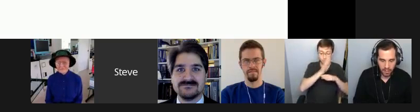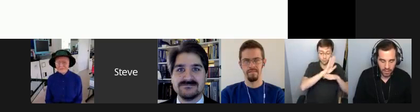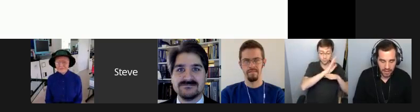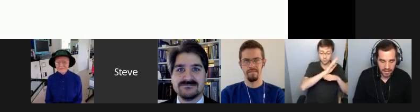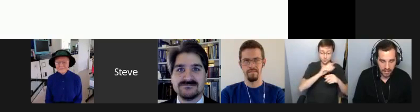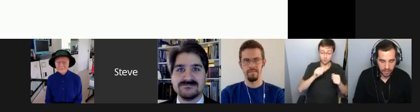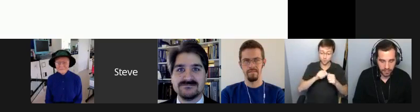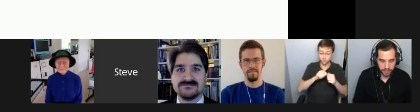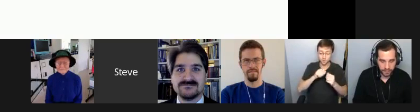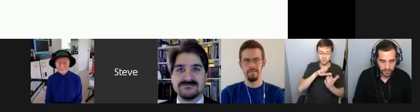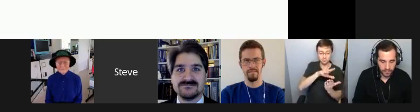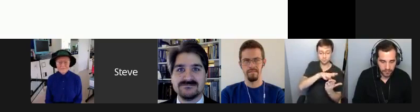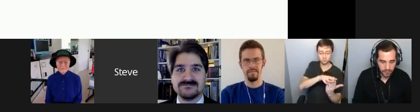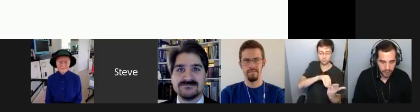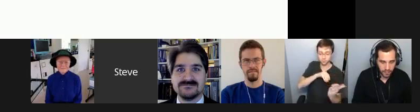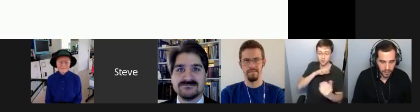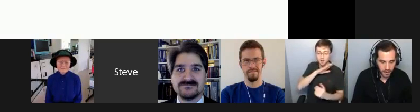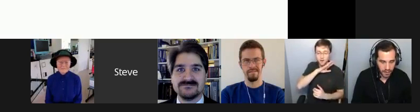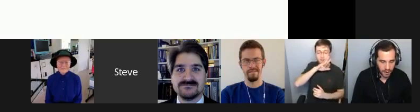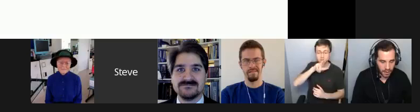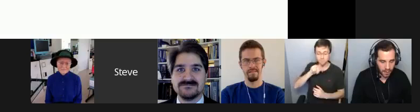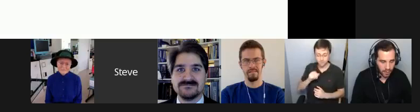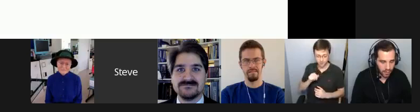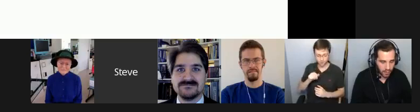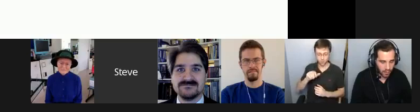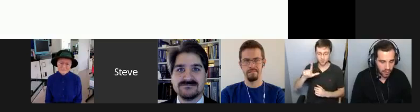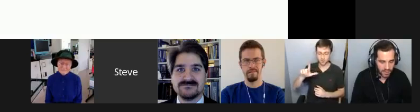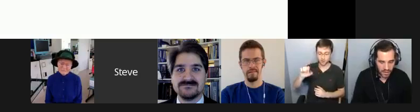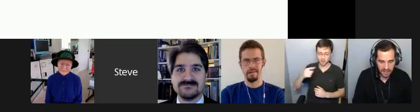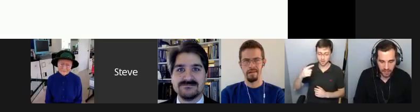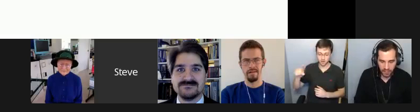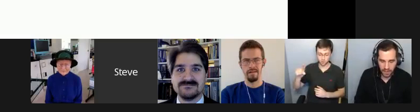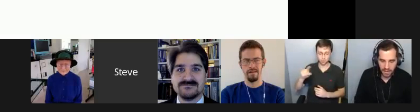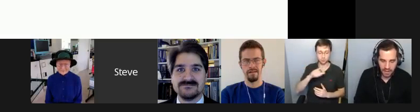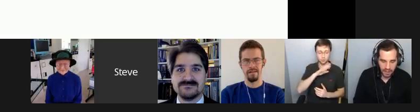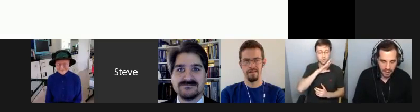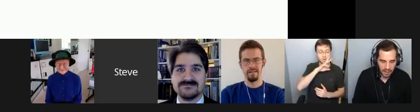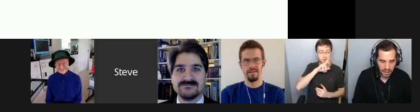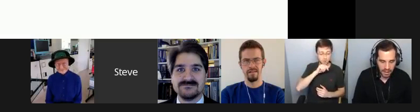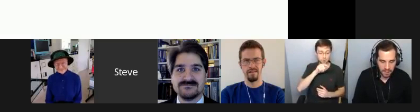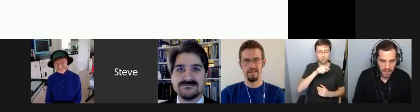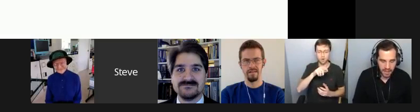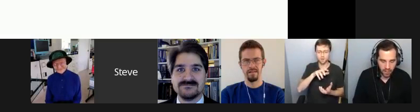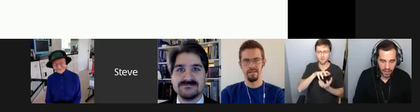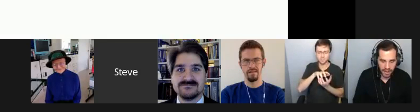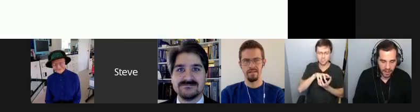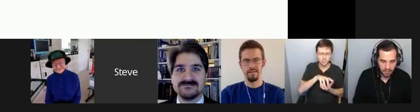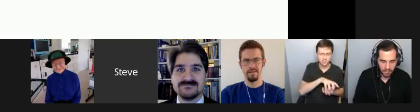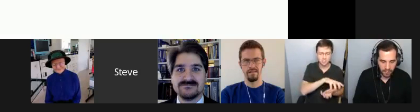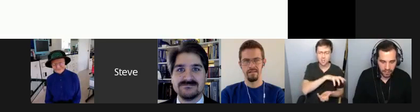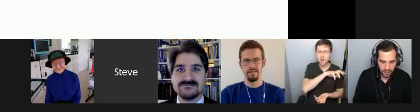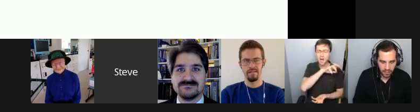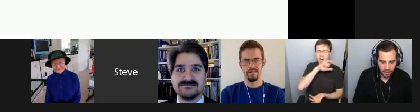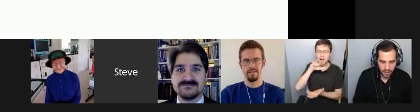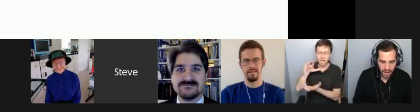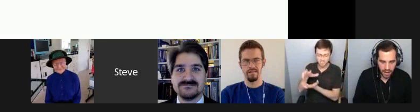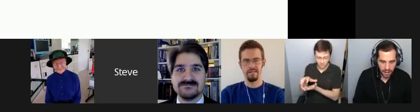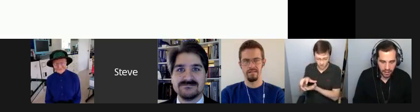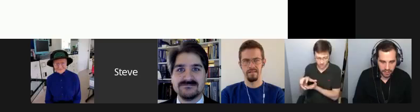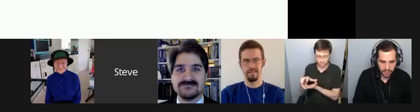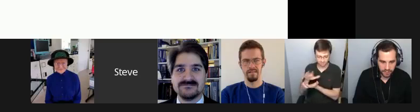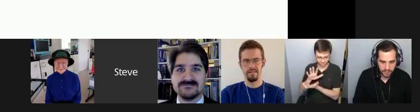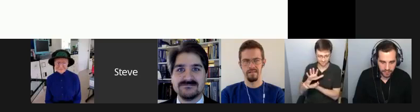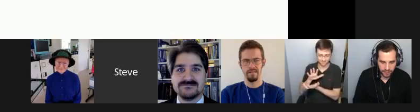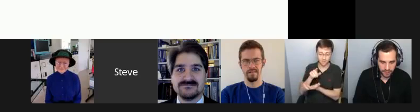Então esse é um outro exemplo que o sinalizador ele imita um leão,